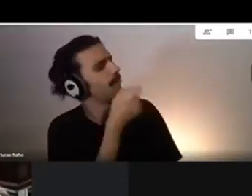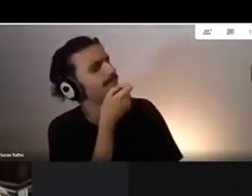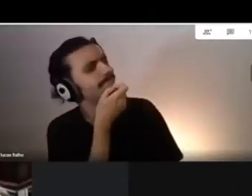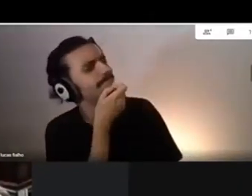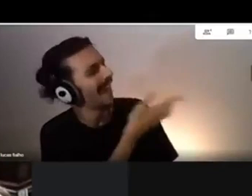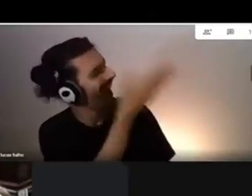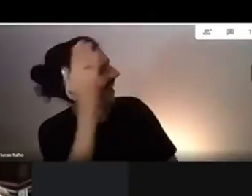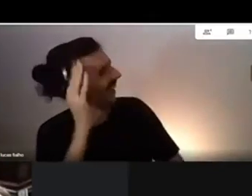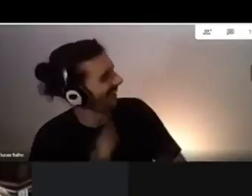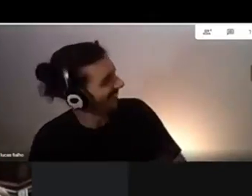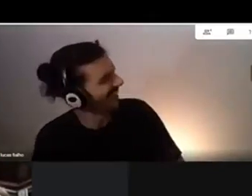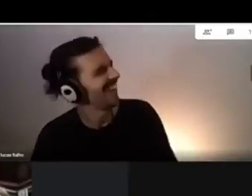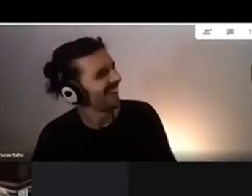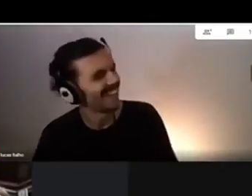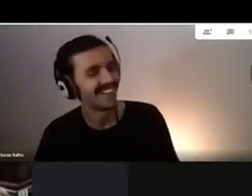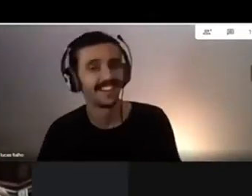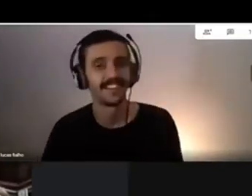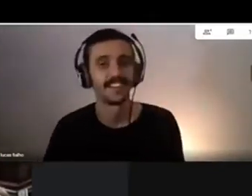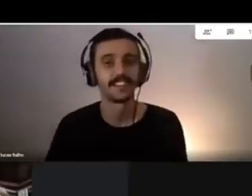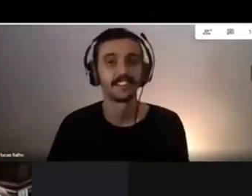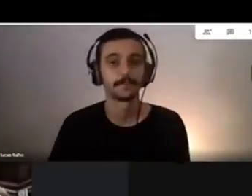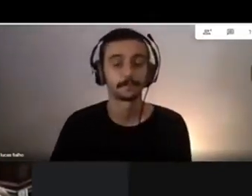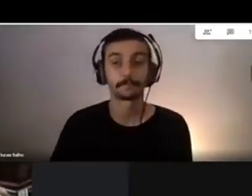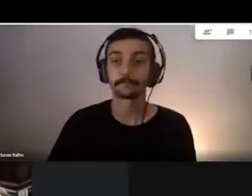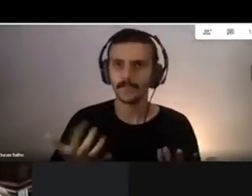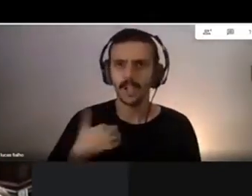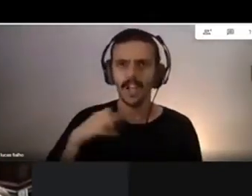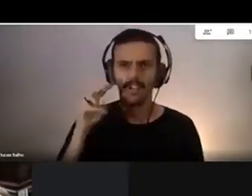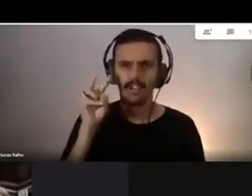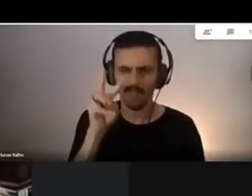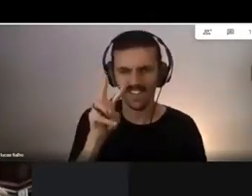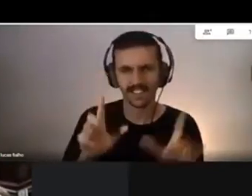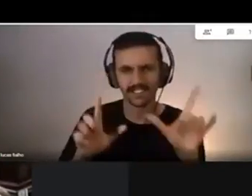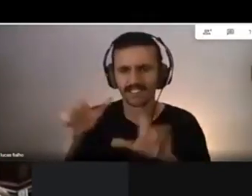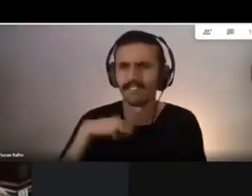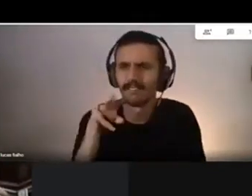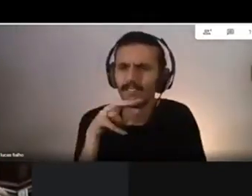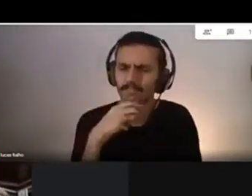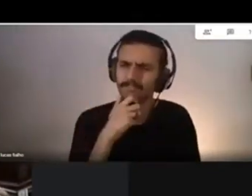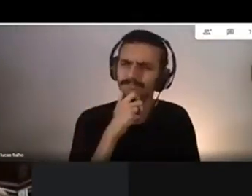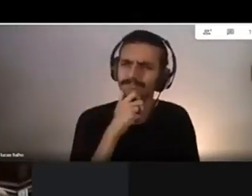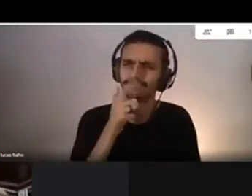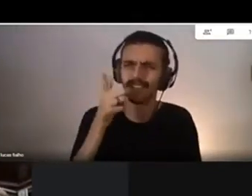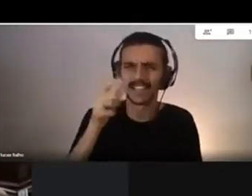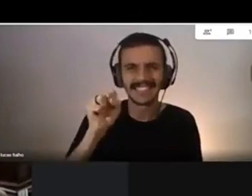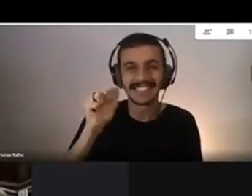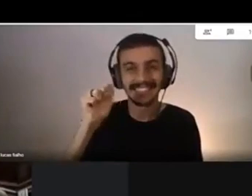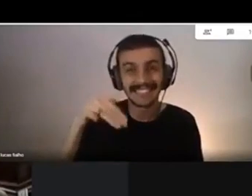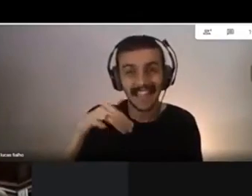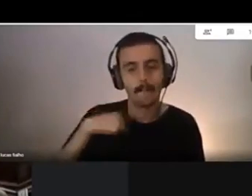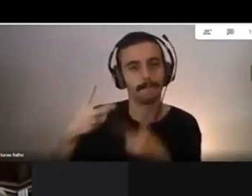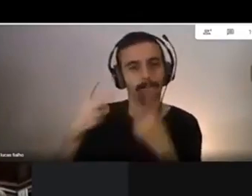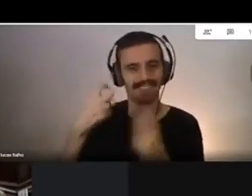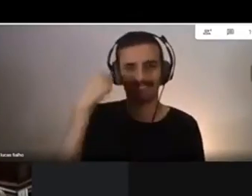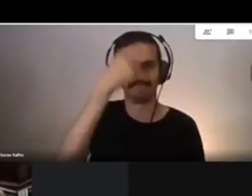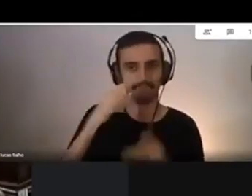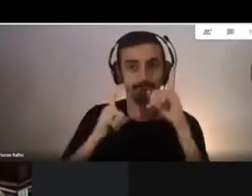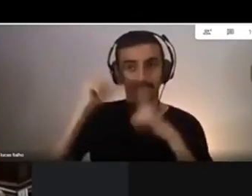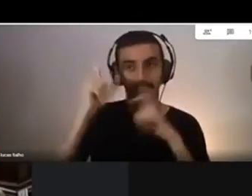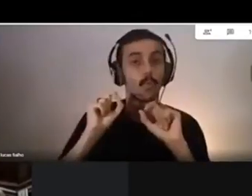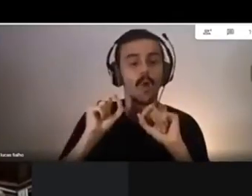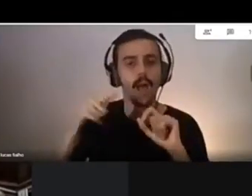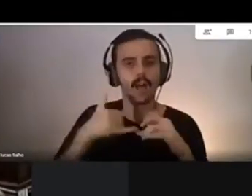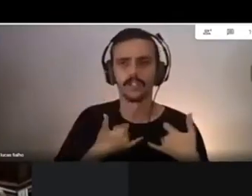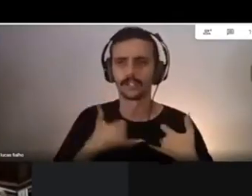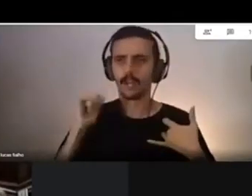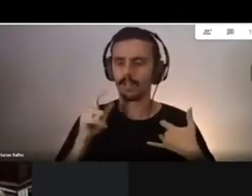E na hora, eu fiquei percebendo, assim, que na hora aquilo foi um choque para ele. Mas como assim? Eu sou hilário? É, eu sou. E